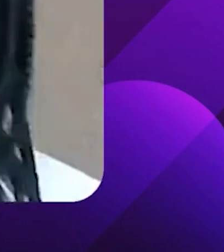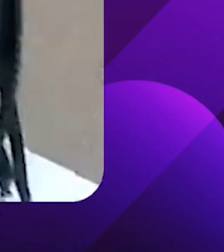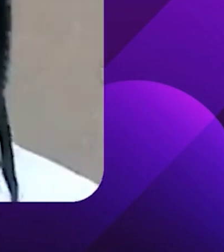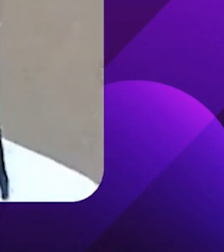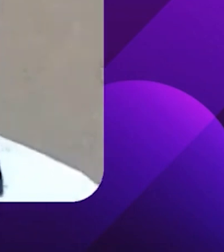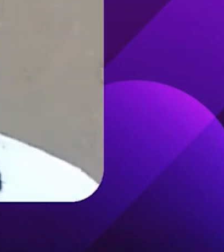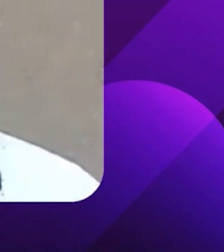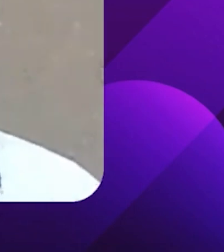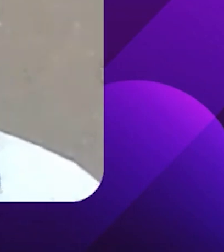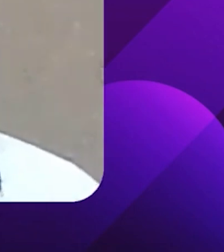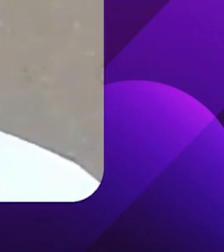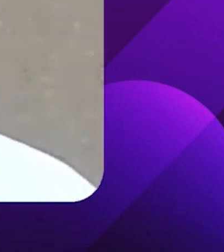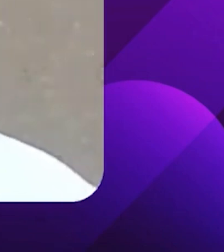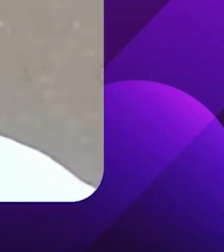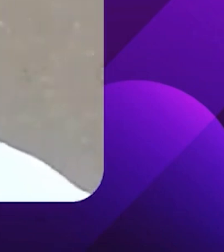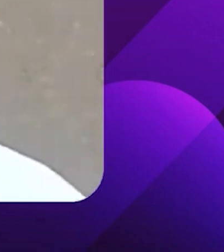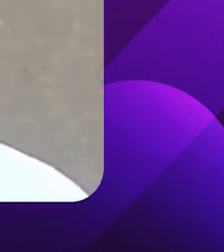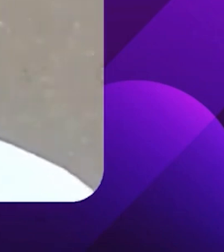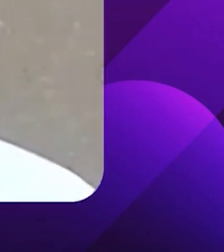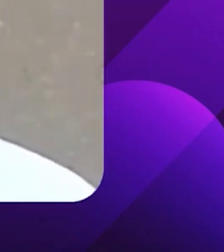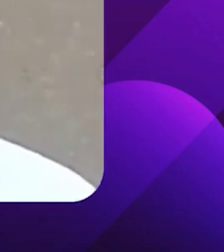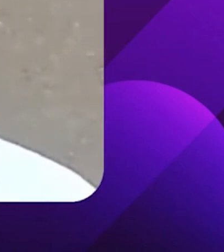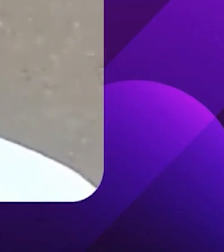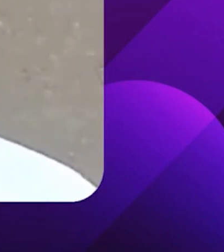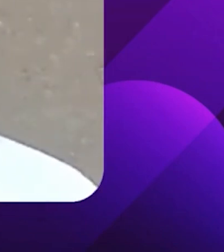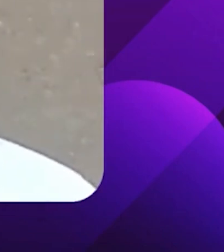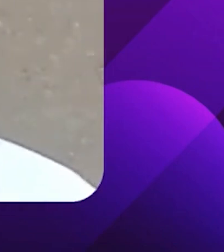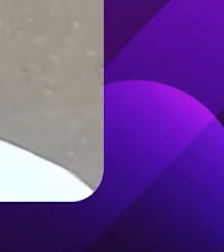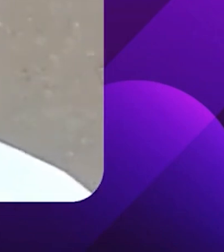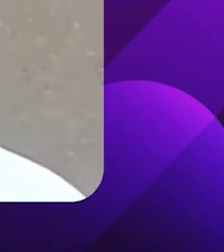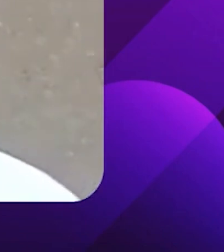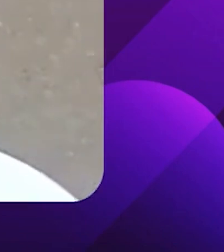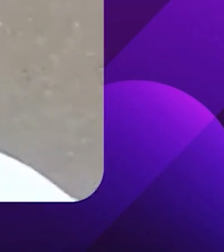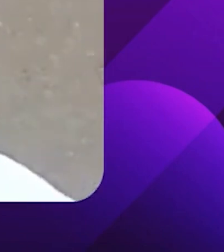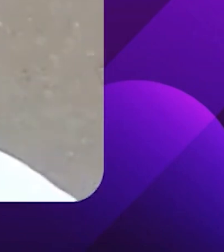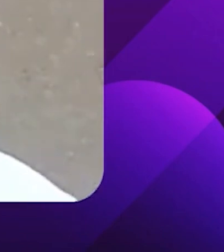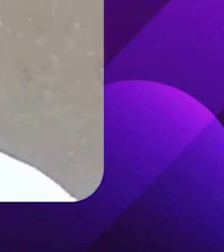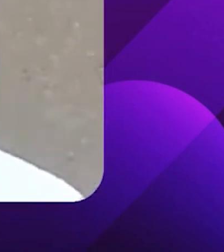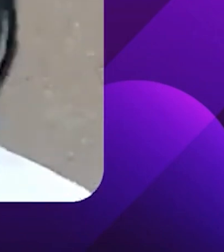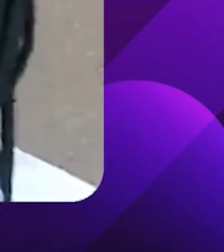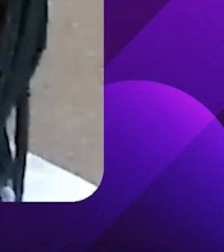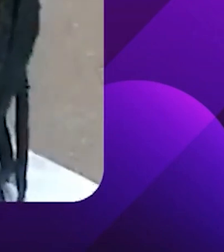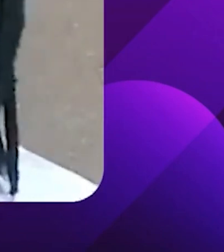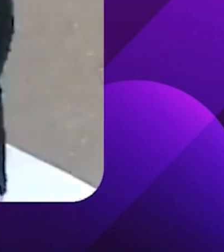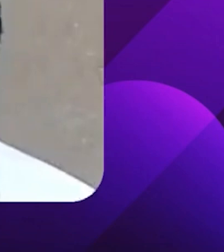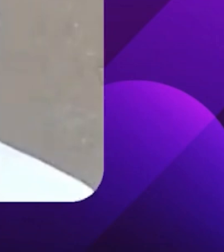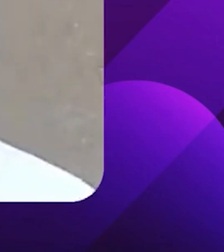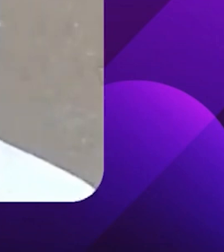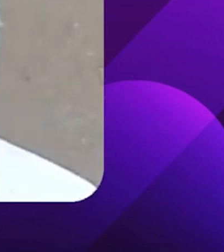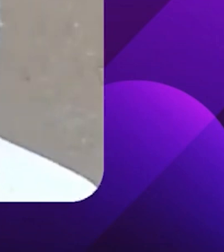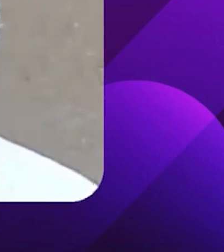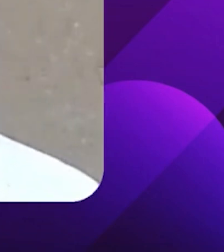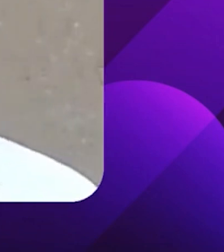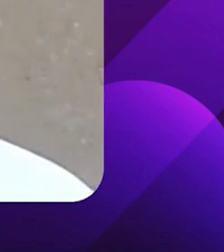defender políticas para povos de terreiro. Defender que haja orçamento público para povos de